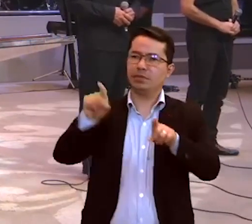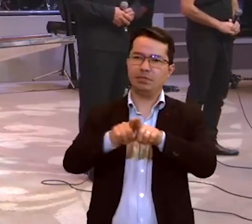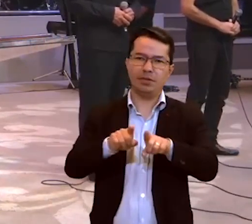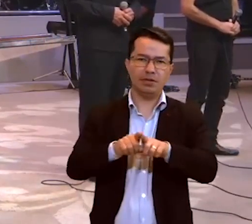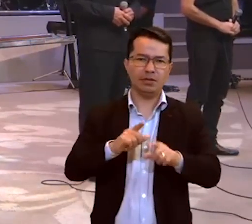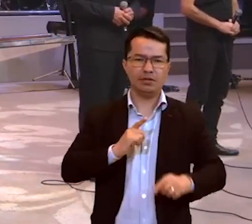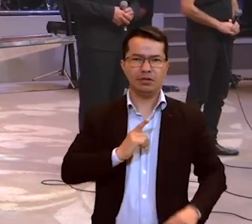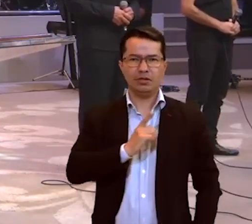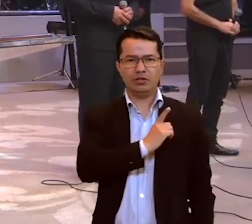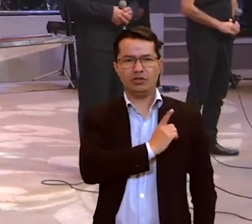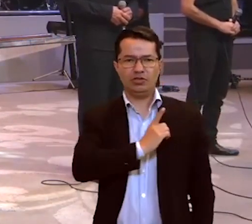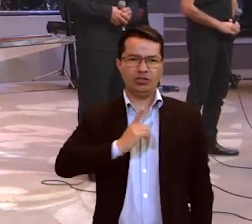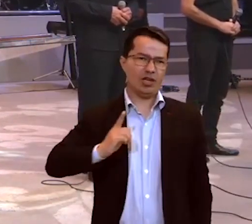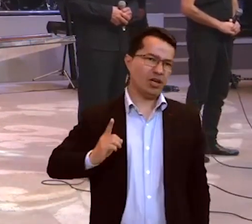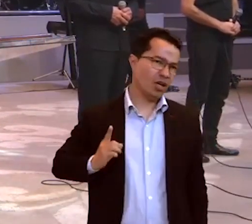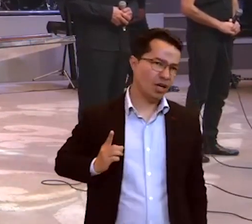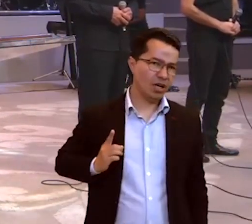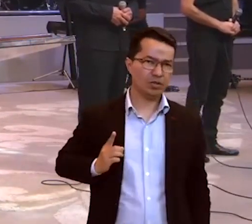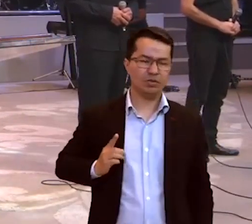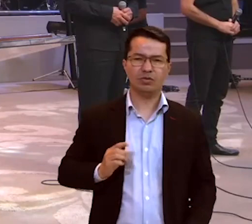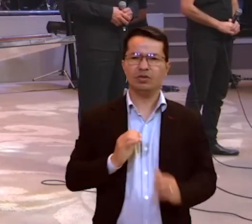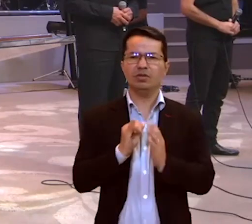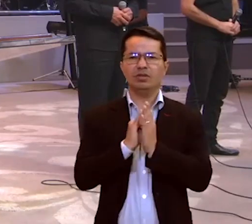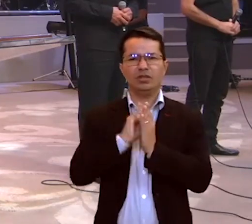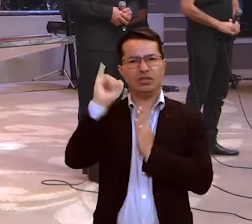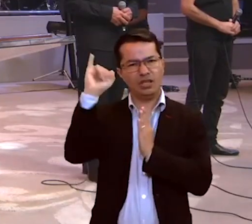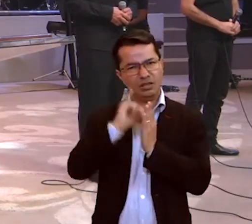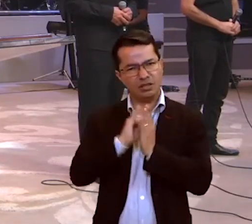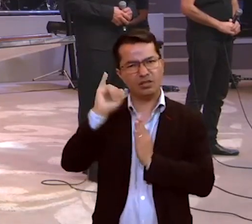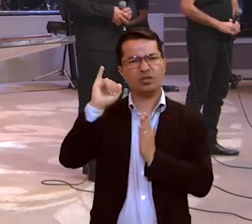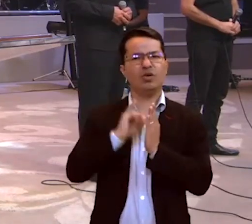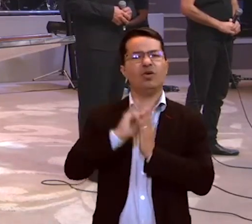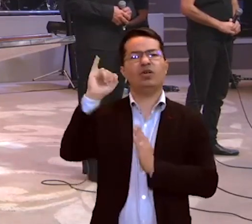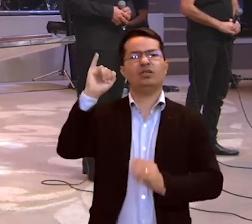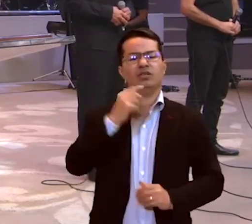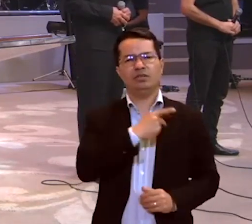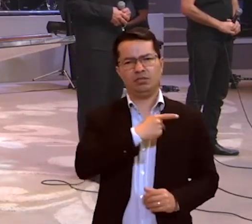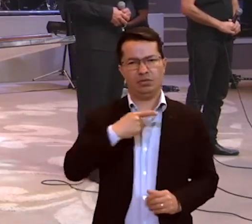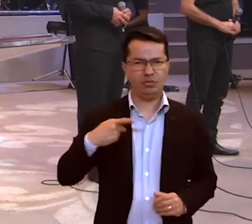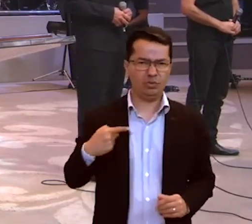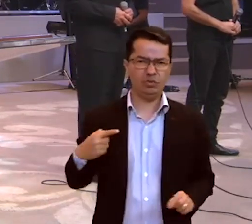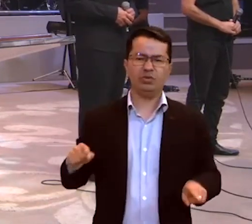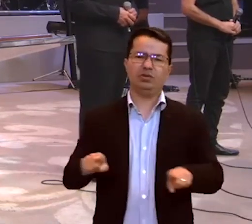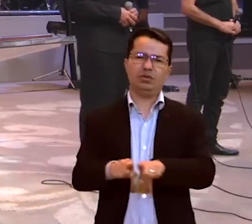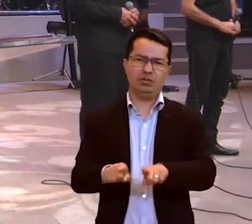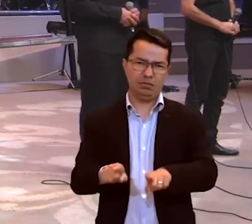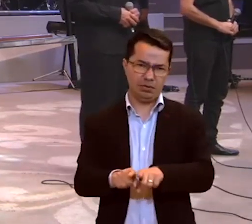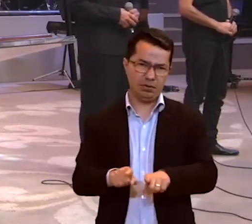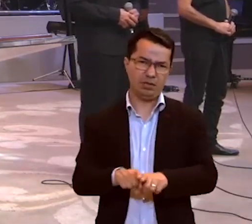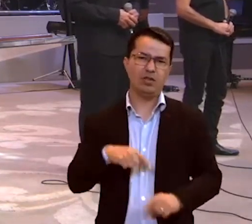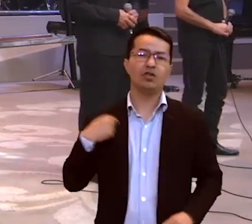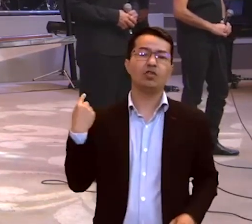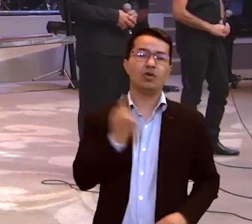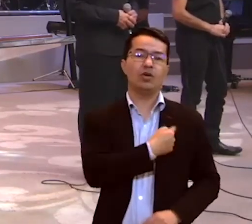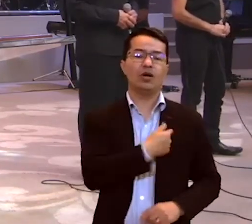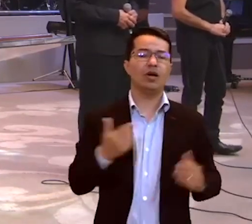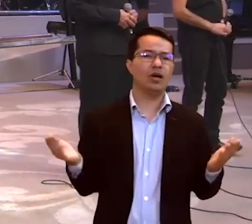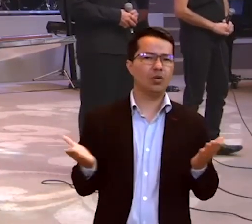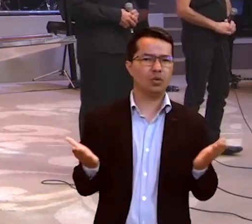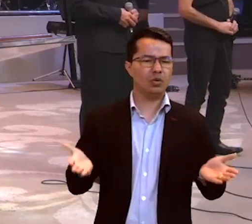diáconos, sentinelas. Vou chamar os sentinelas, os pastores, para me ajudar. Porque a gente vai orar pelos